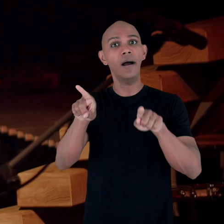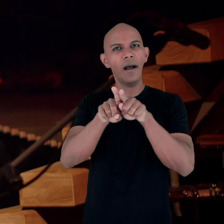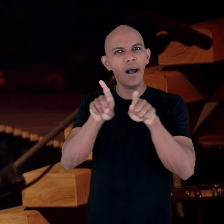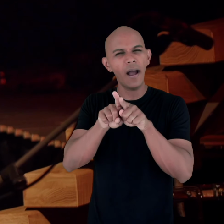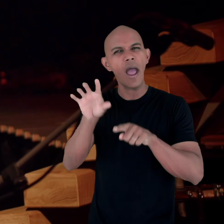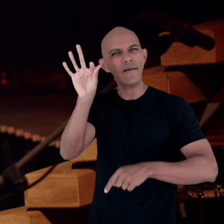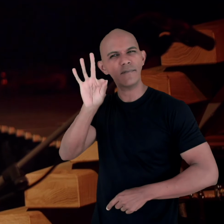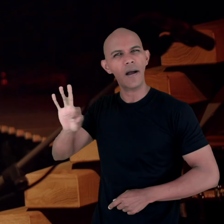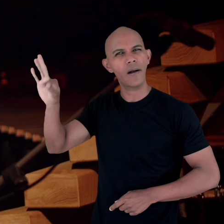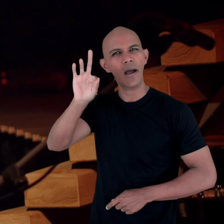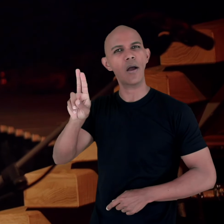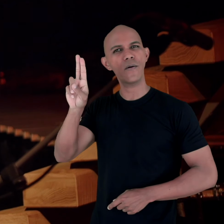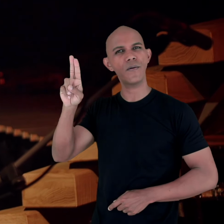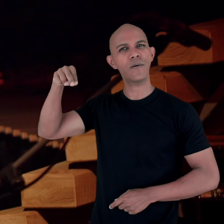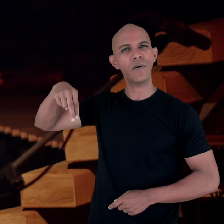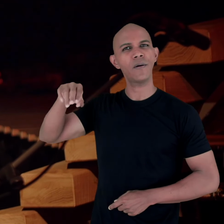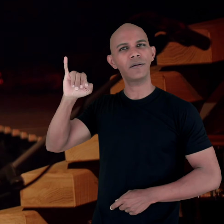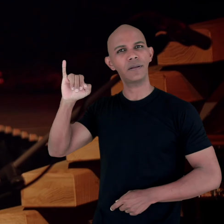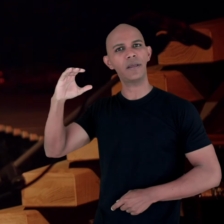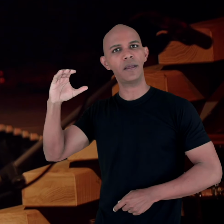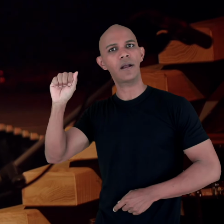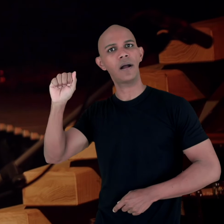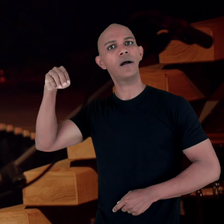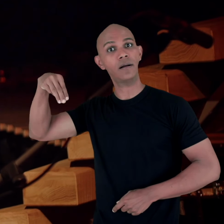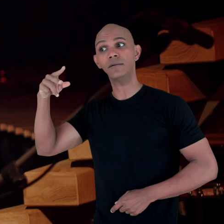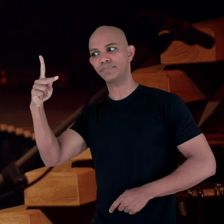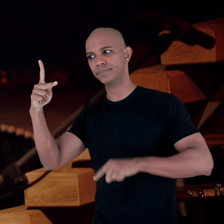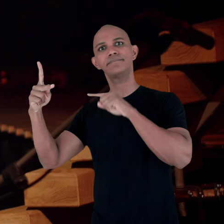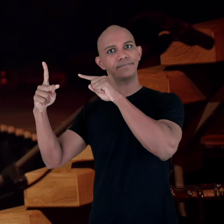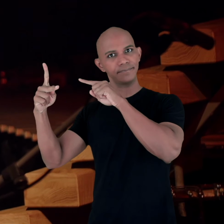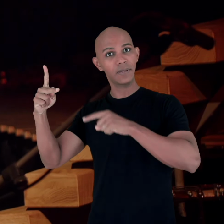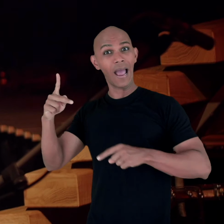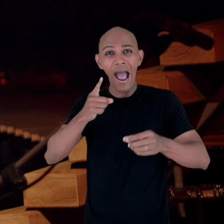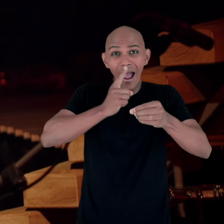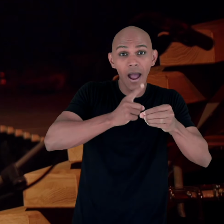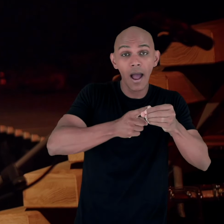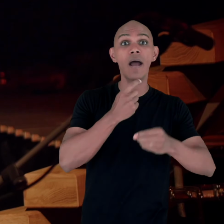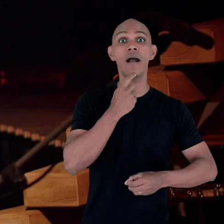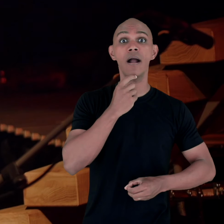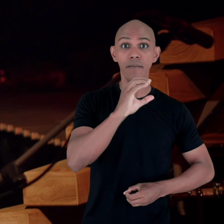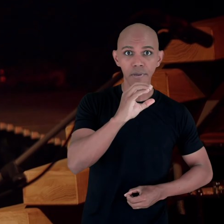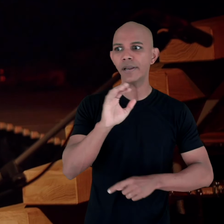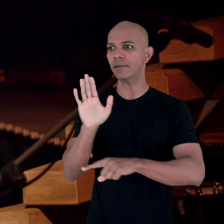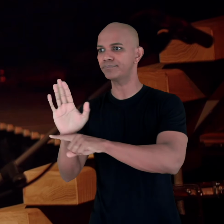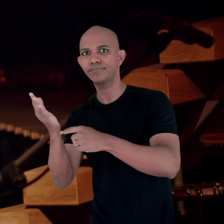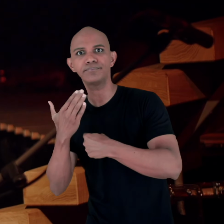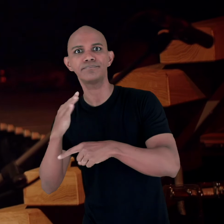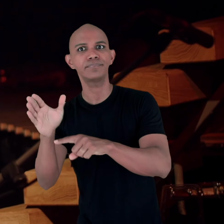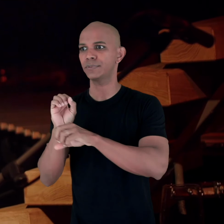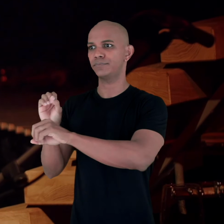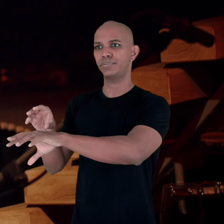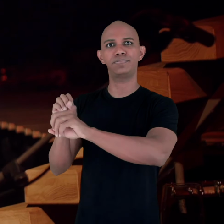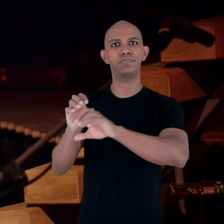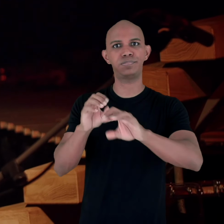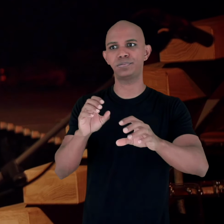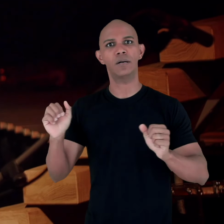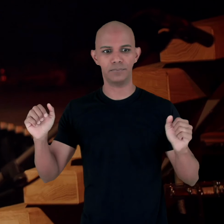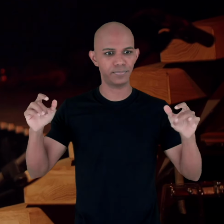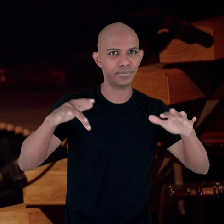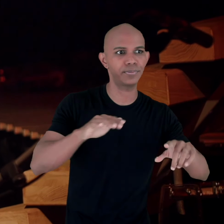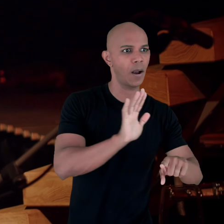da USP, tem feito um trabalho como regente muito amplo. Aqui em Campinas, o